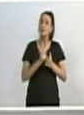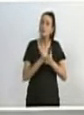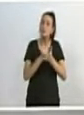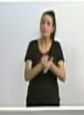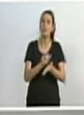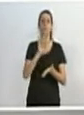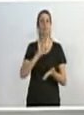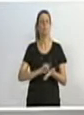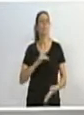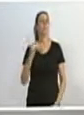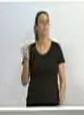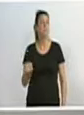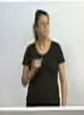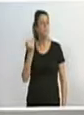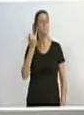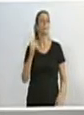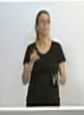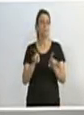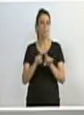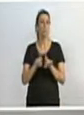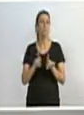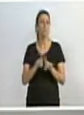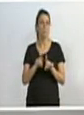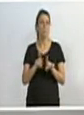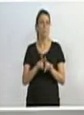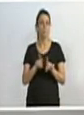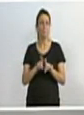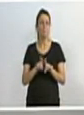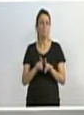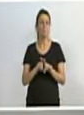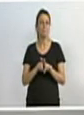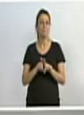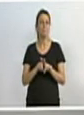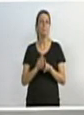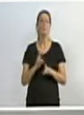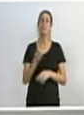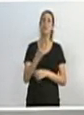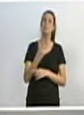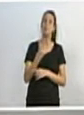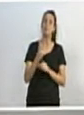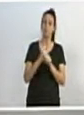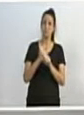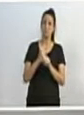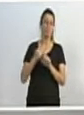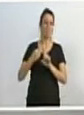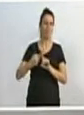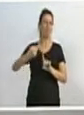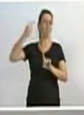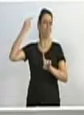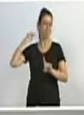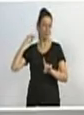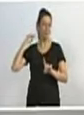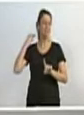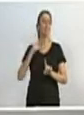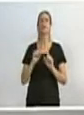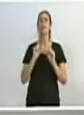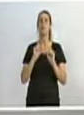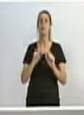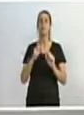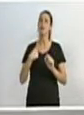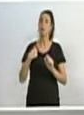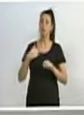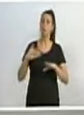é bastante amplo. E há 32 anos atrás, eu fiz